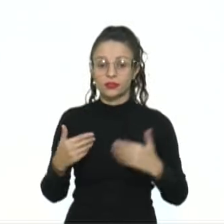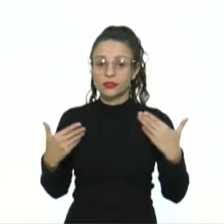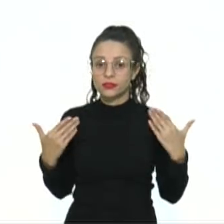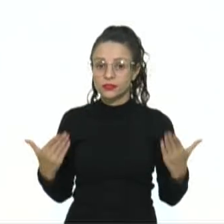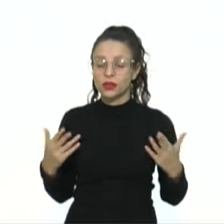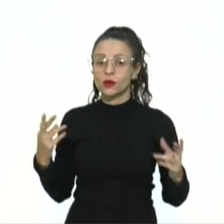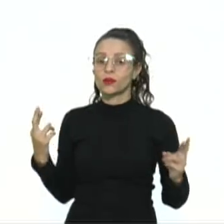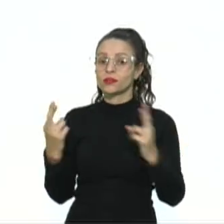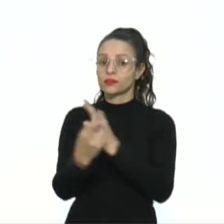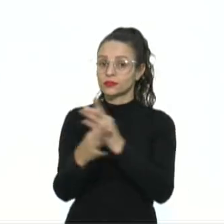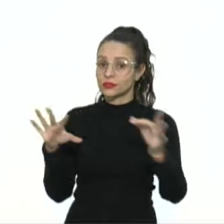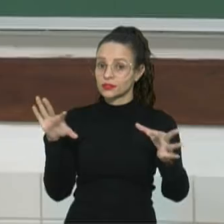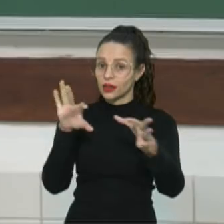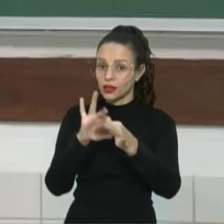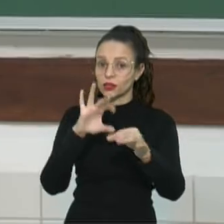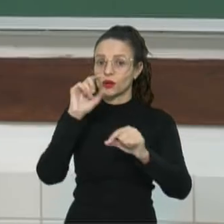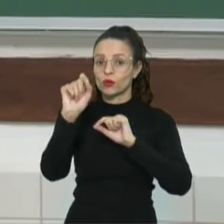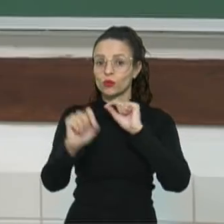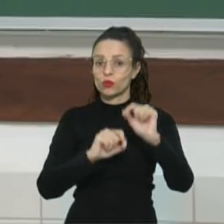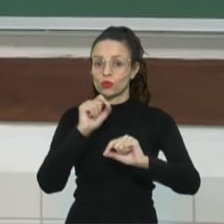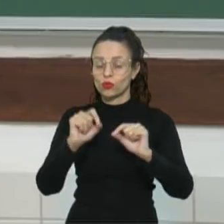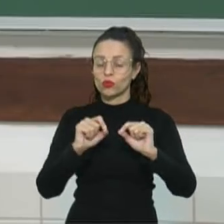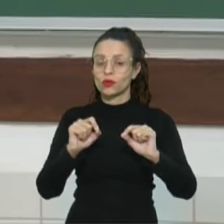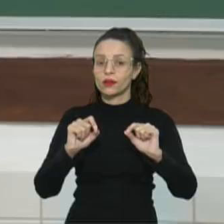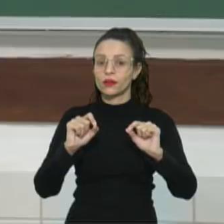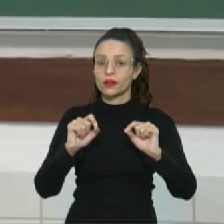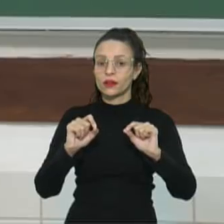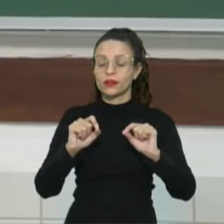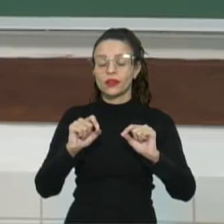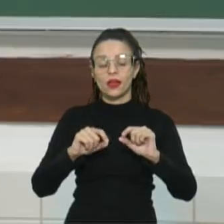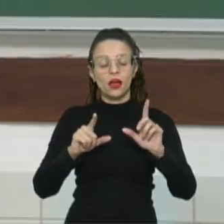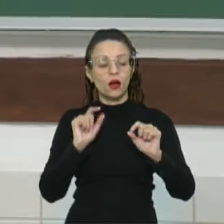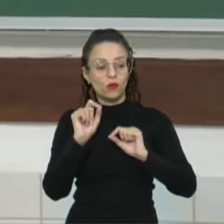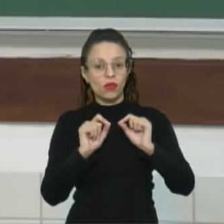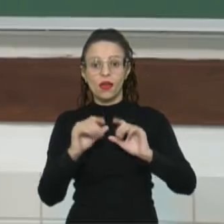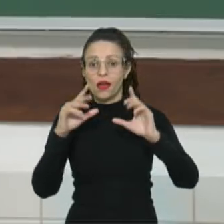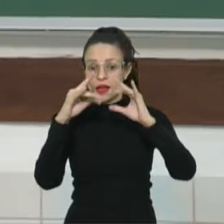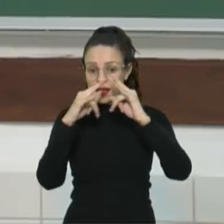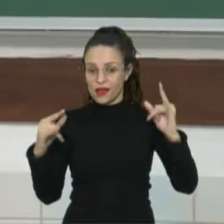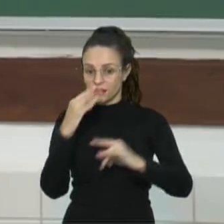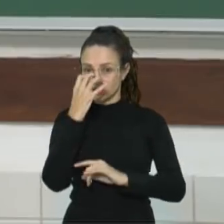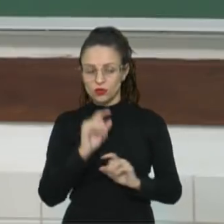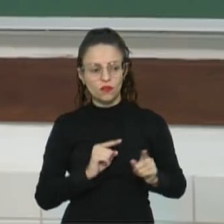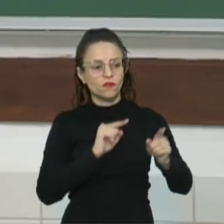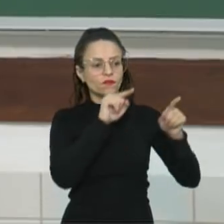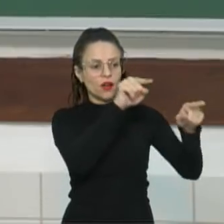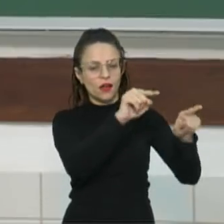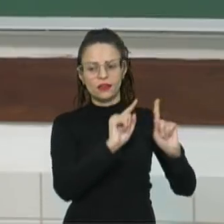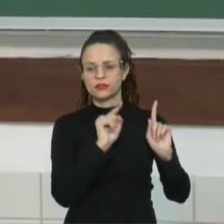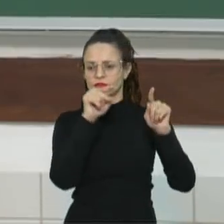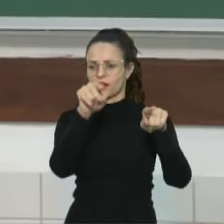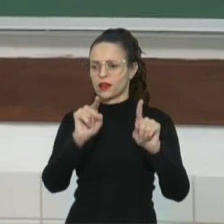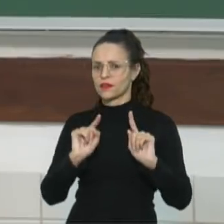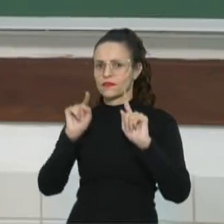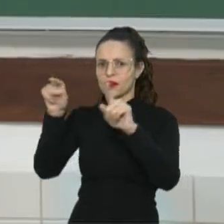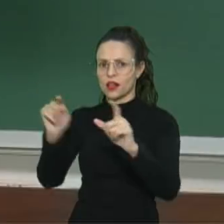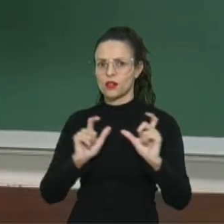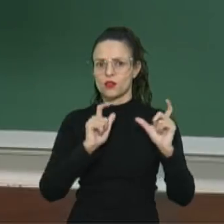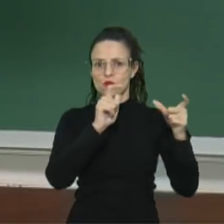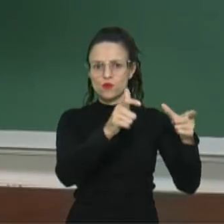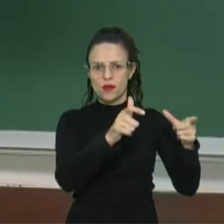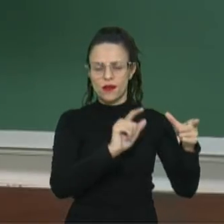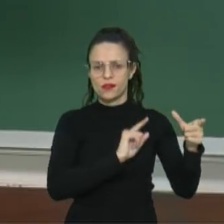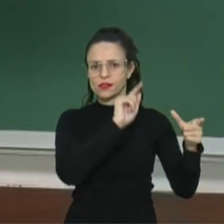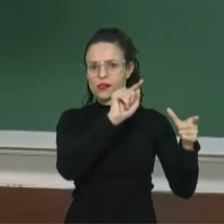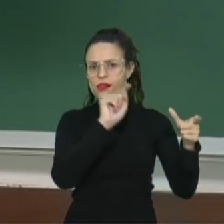está relacionado, né, ao mambembe, né, aquele circo que vai viajando de um lugar para o outro, e